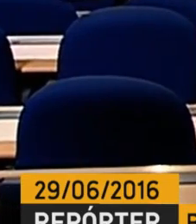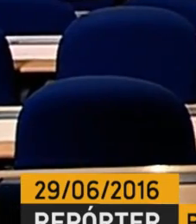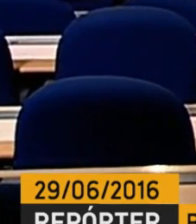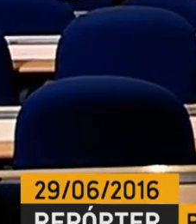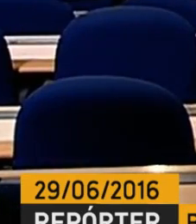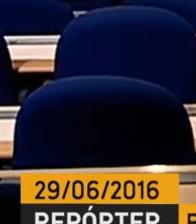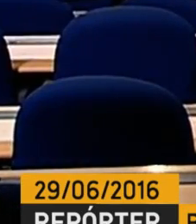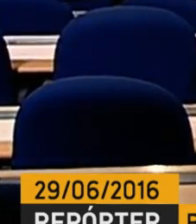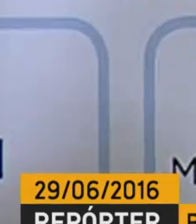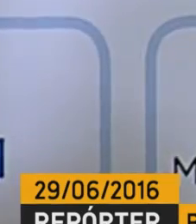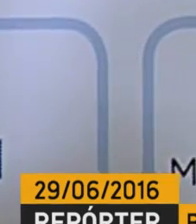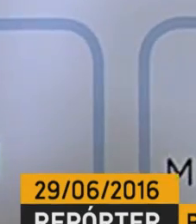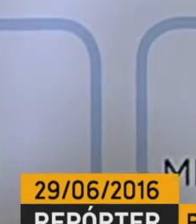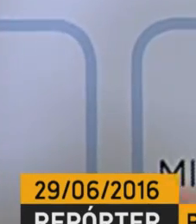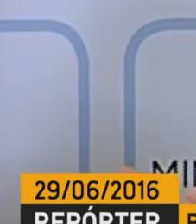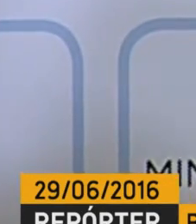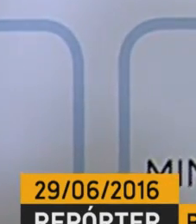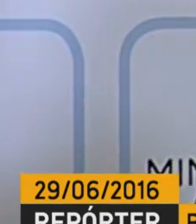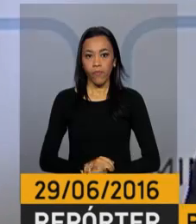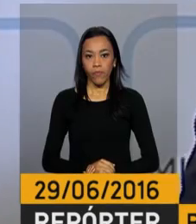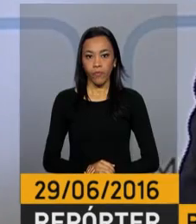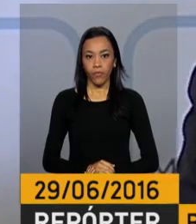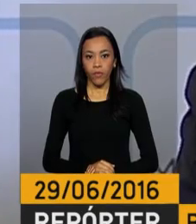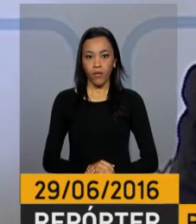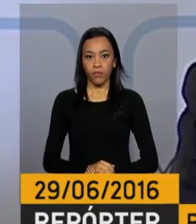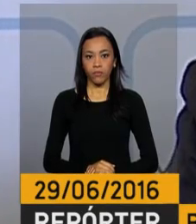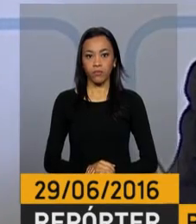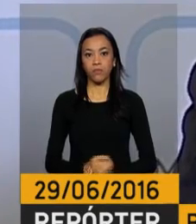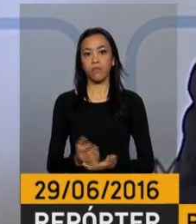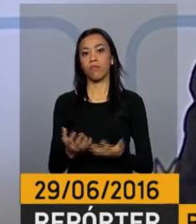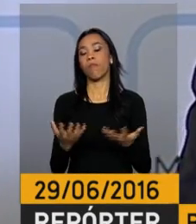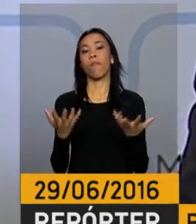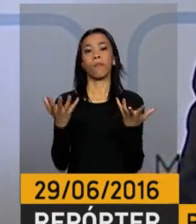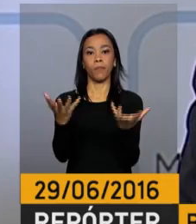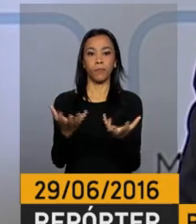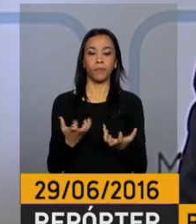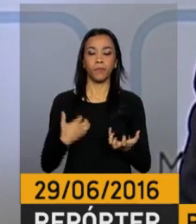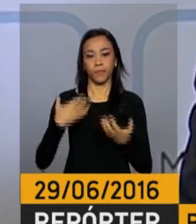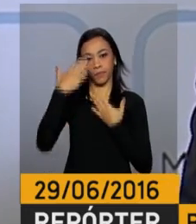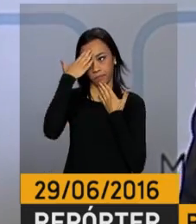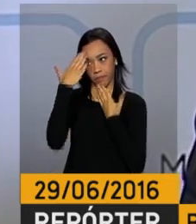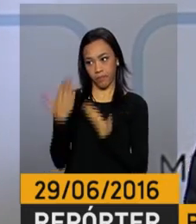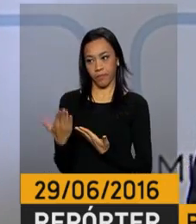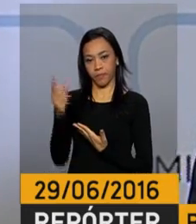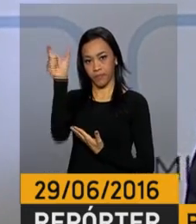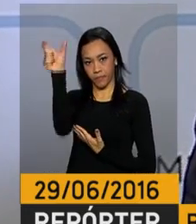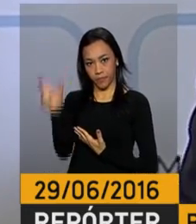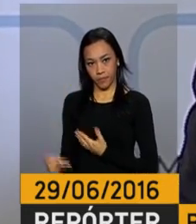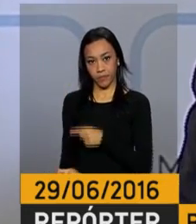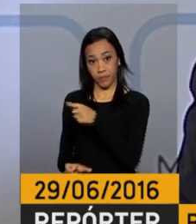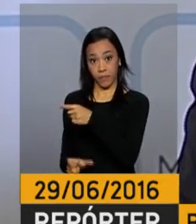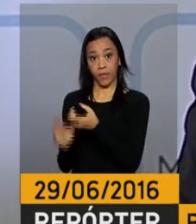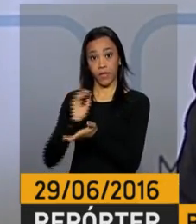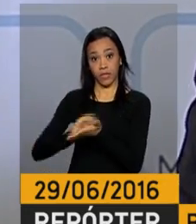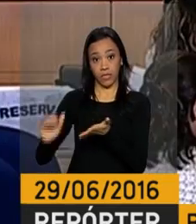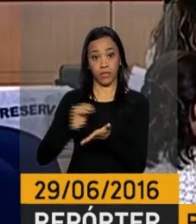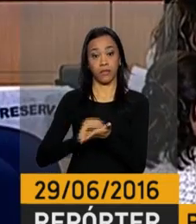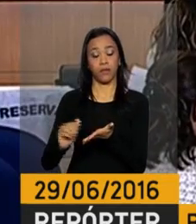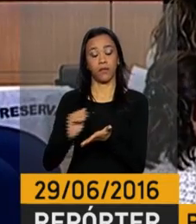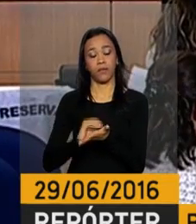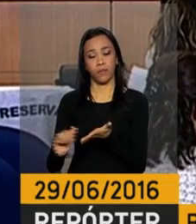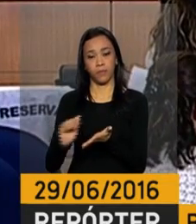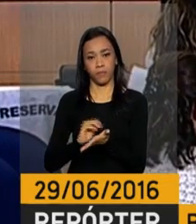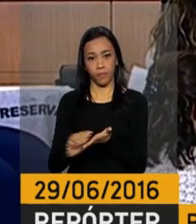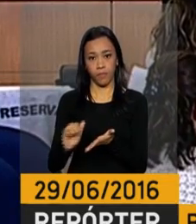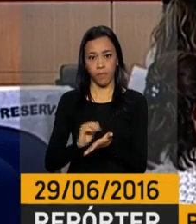bem quero registrar aqui agradecer a presença da cusa Bernardo que é a secretária da SAS